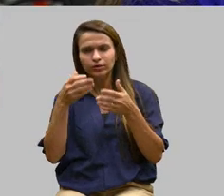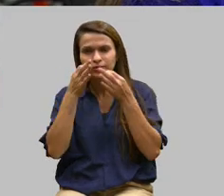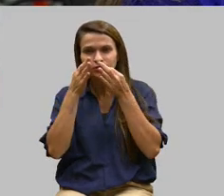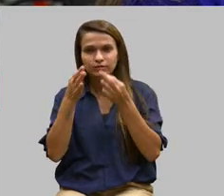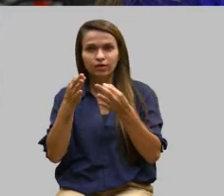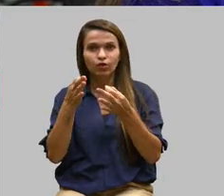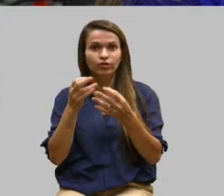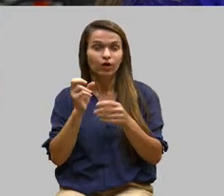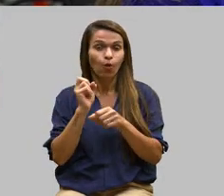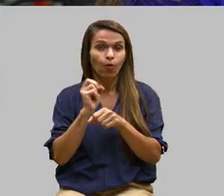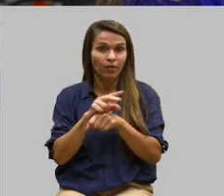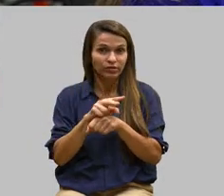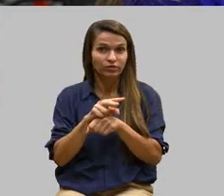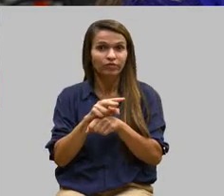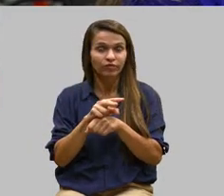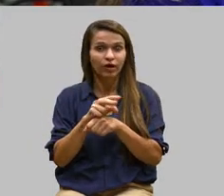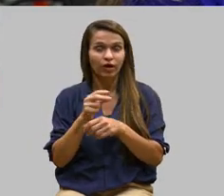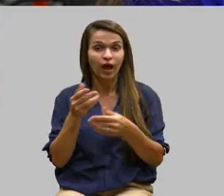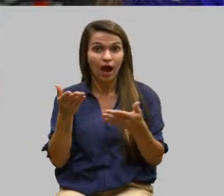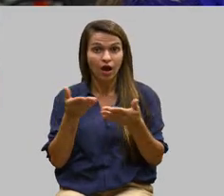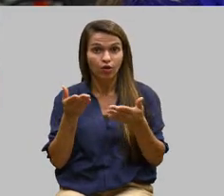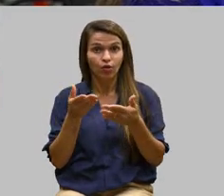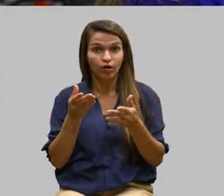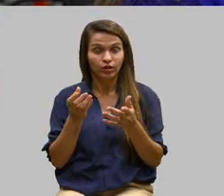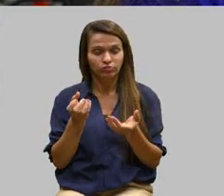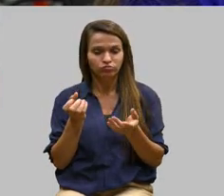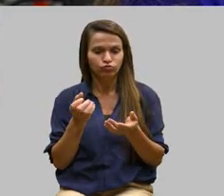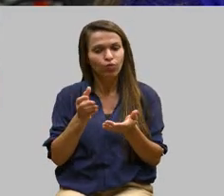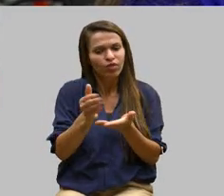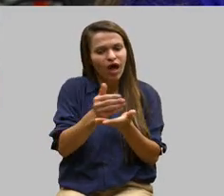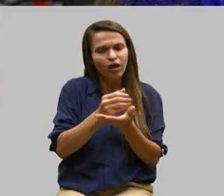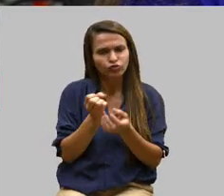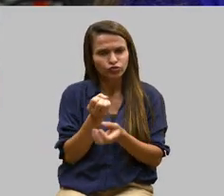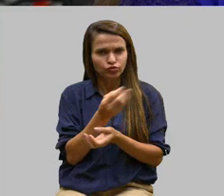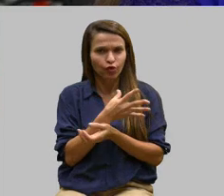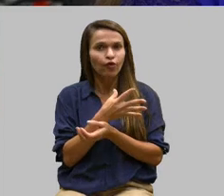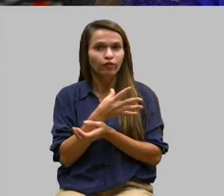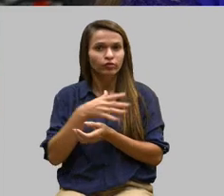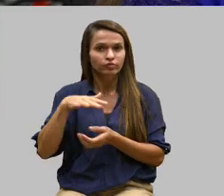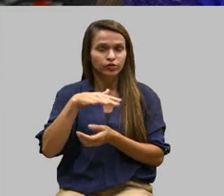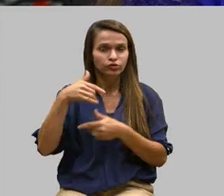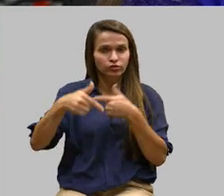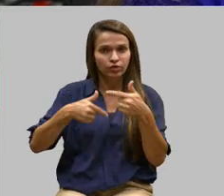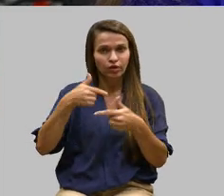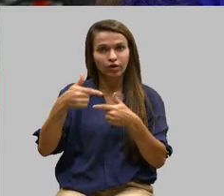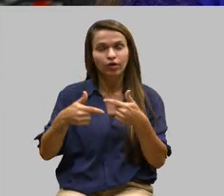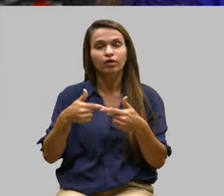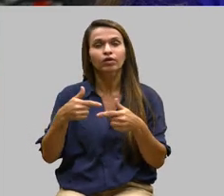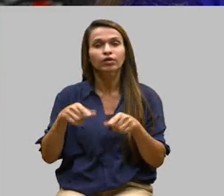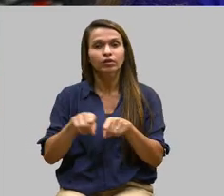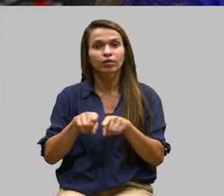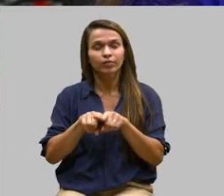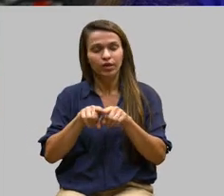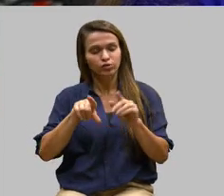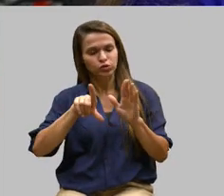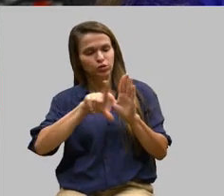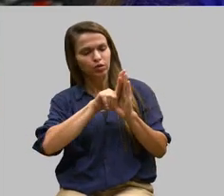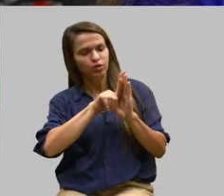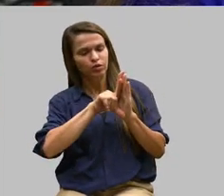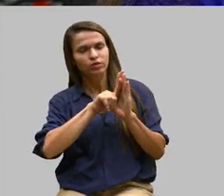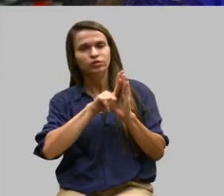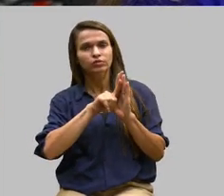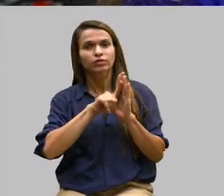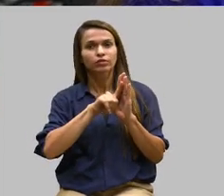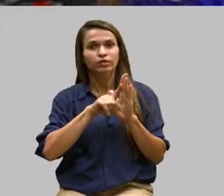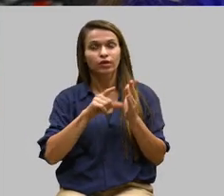agora aqui bem atualizado com os dados do Ministério do Trabalho é todo acabou-se legislativos que temos nas Convenções